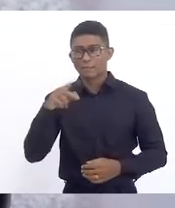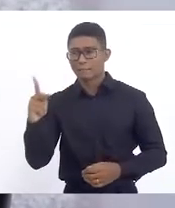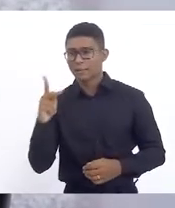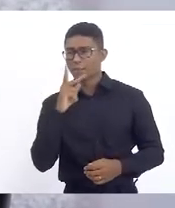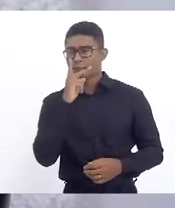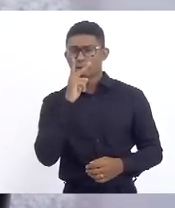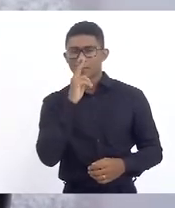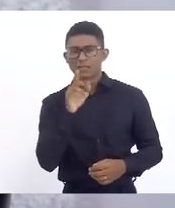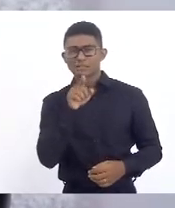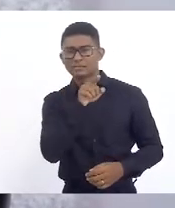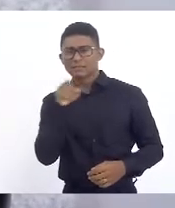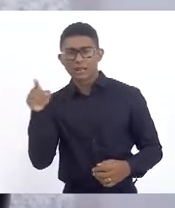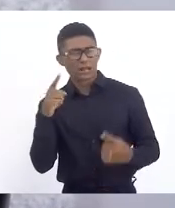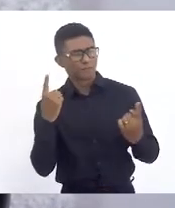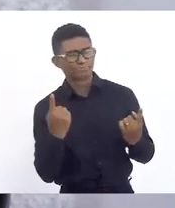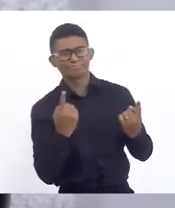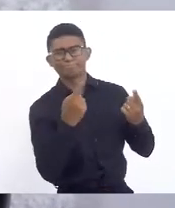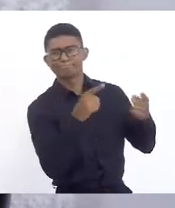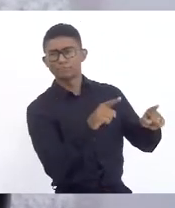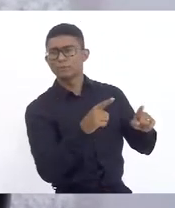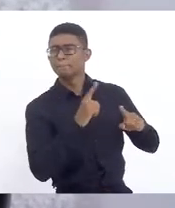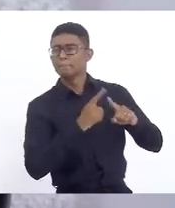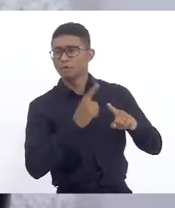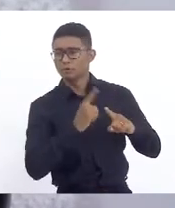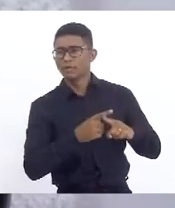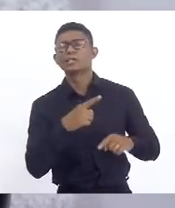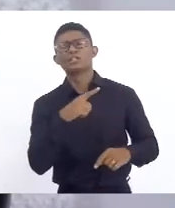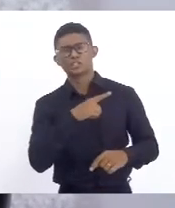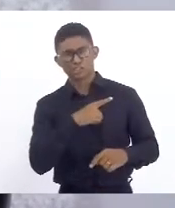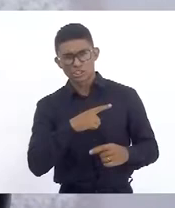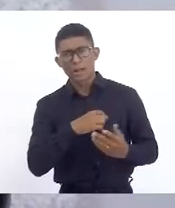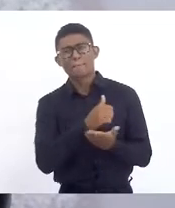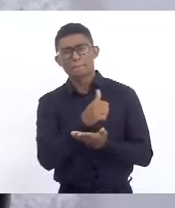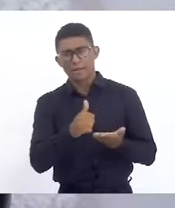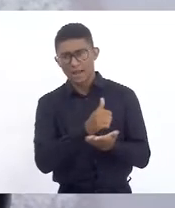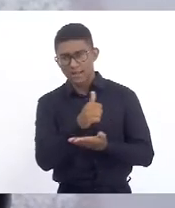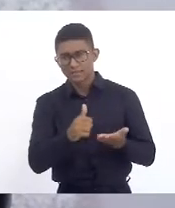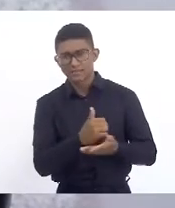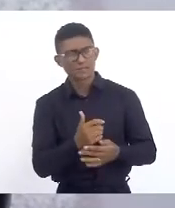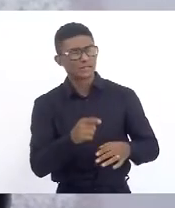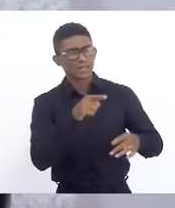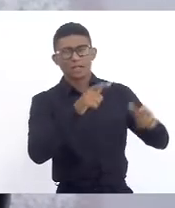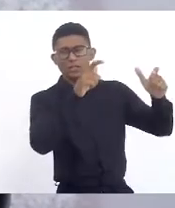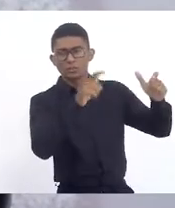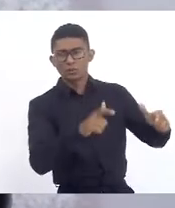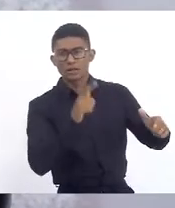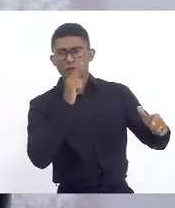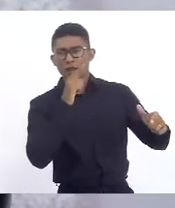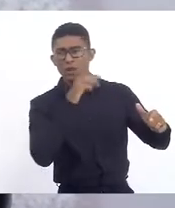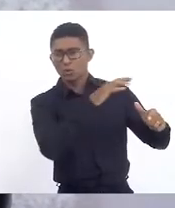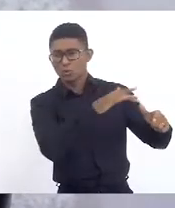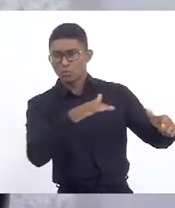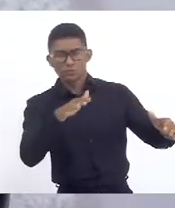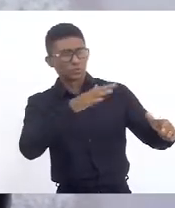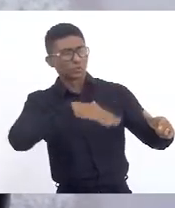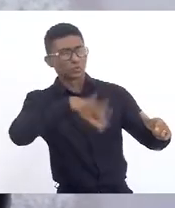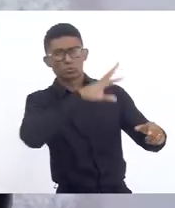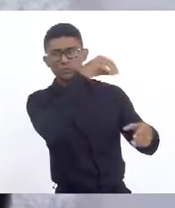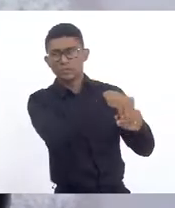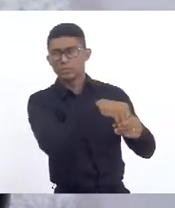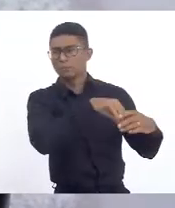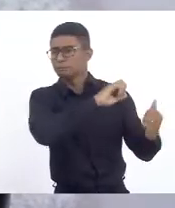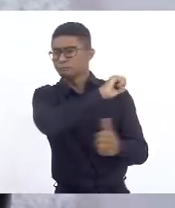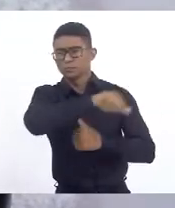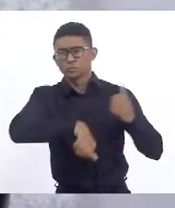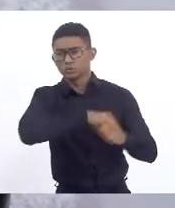questionar. Tinha embasamento técnico no nosso grupo dizendo que o diagnóstico dessa bacia mudou, o grau de poluente mudou, a antropização da bacia. Então, você